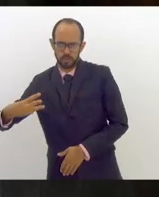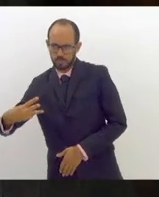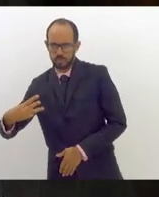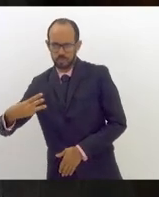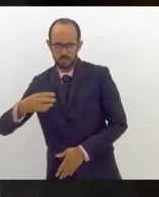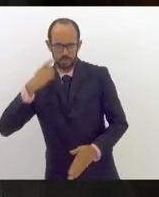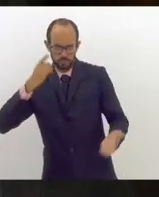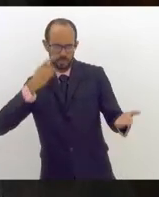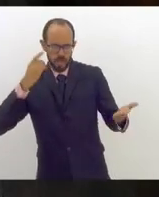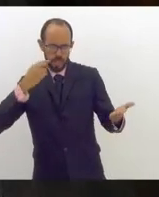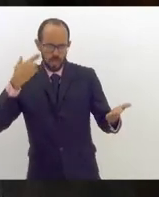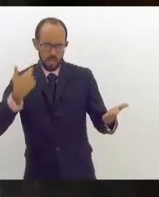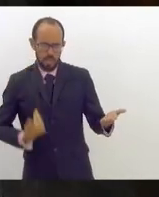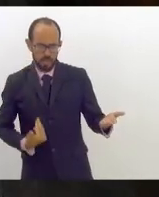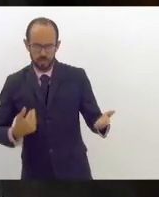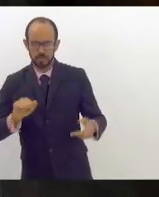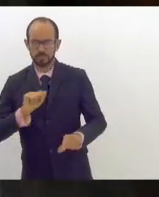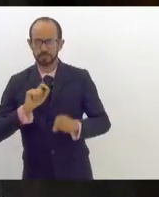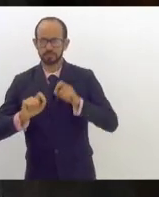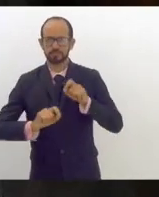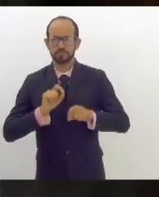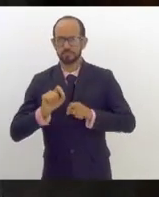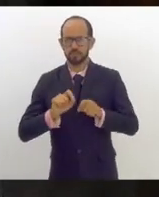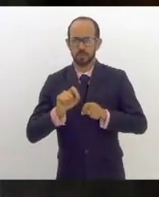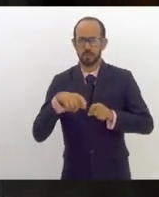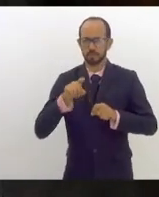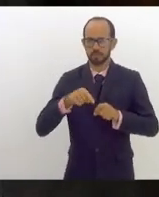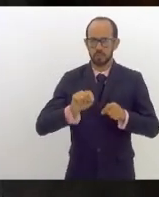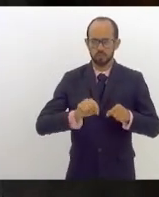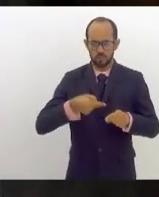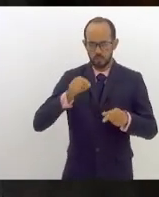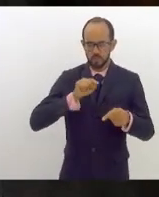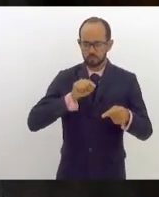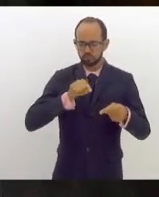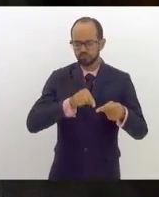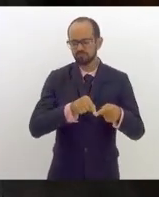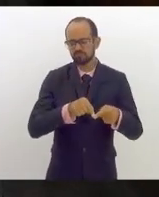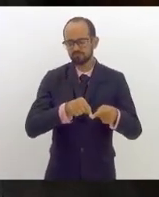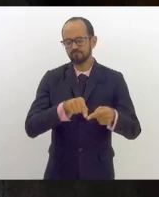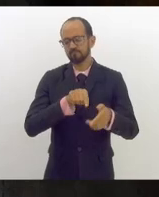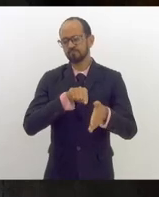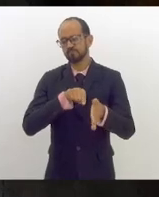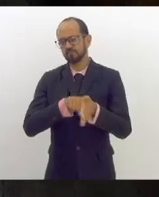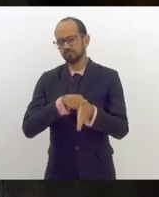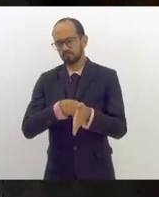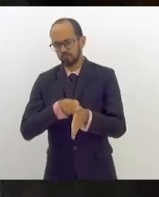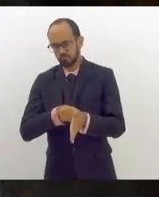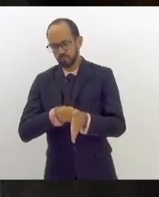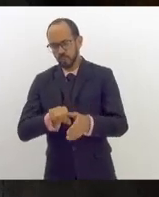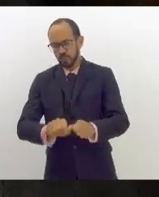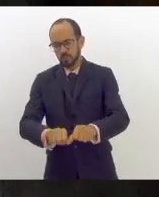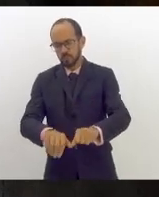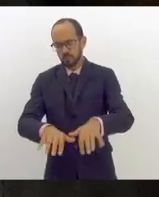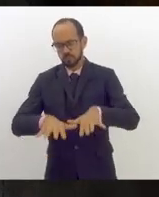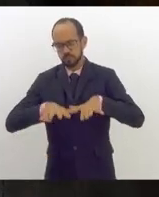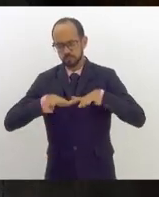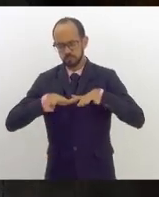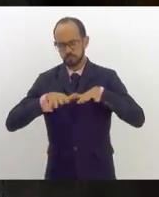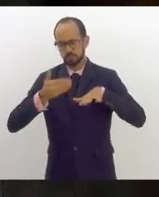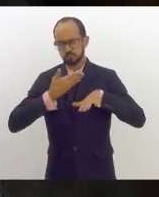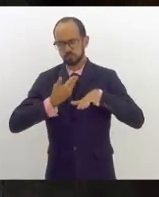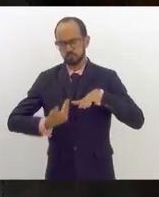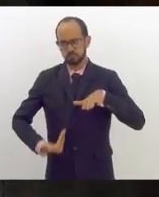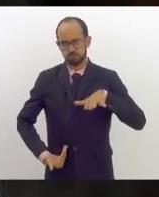que já foi objeto de audiência pública já foi discutido aqui em plenário